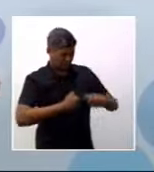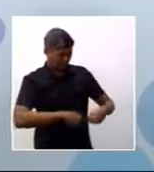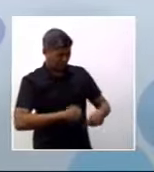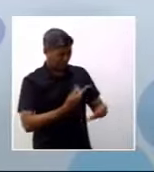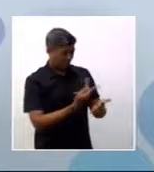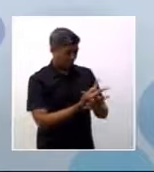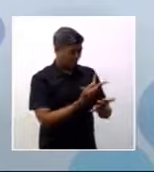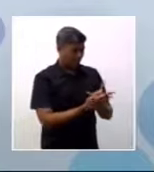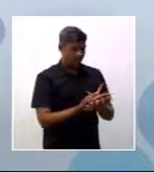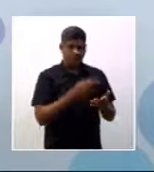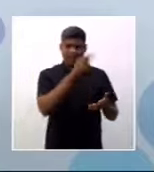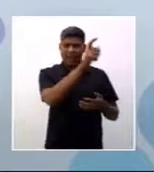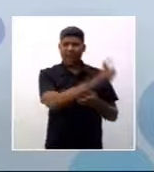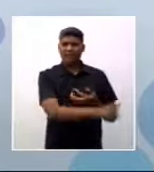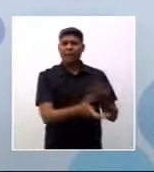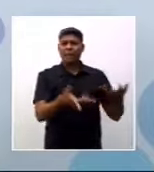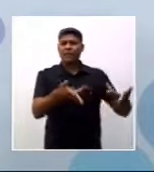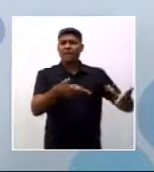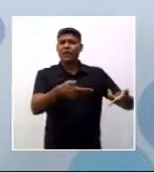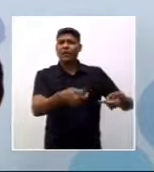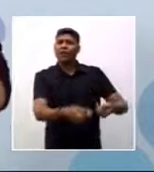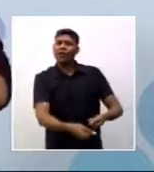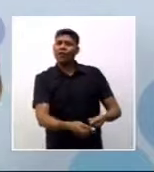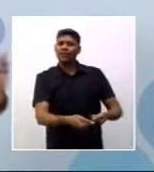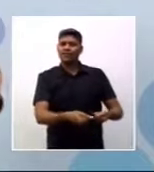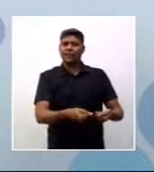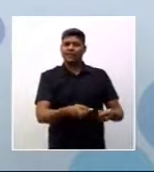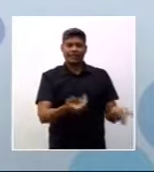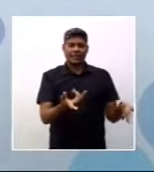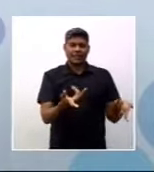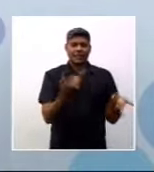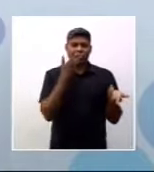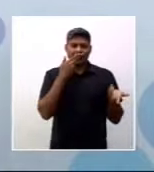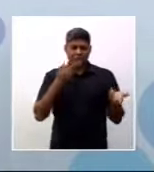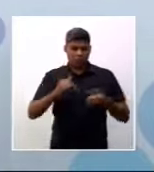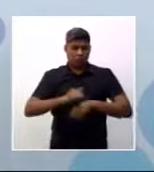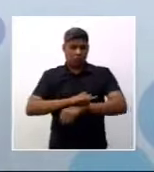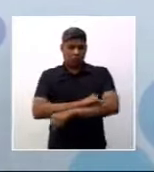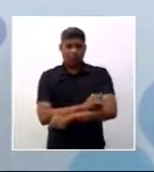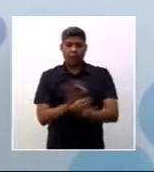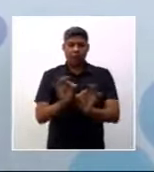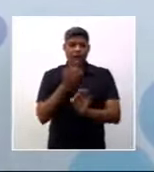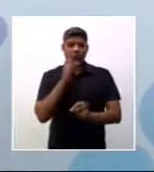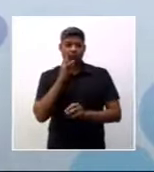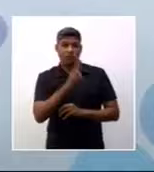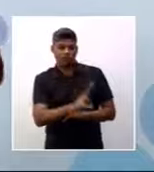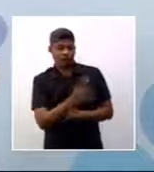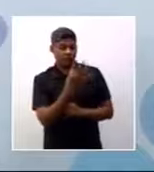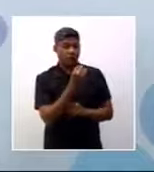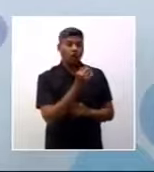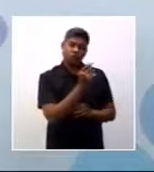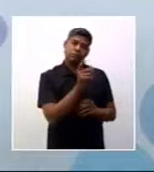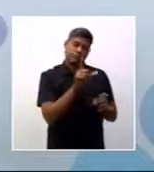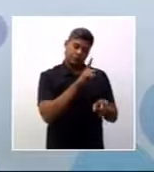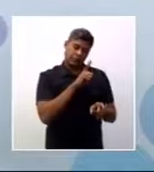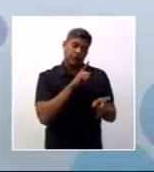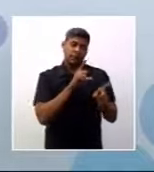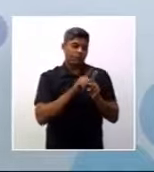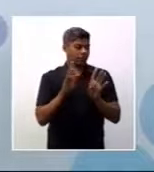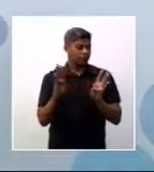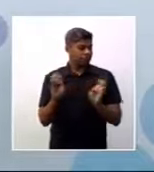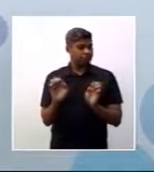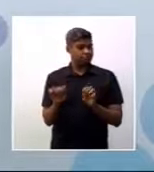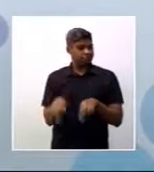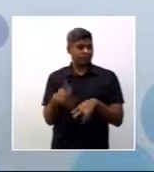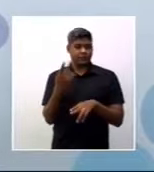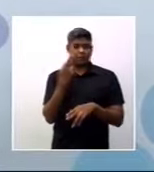ela nossa é maravilhosa ela tem não não tem celulite eu tenho e aí quando você vai ver a foto sem photoshop ela também tem ele tá tudo